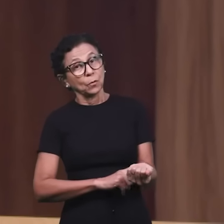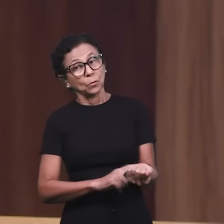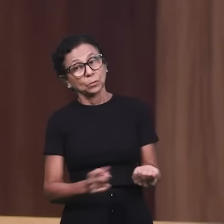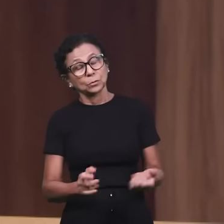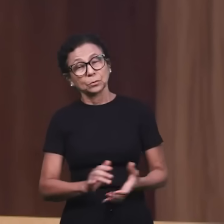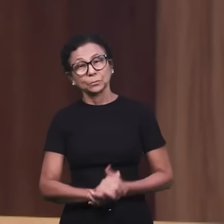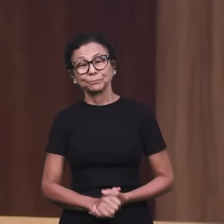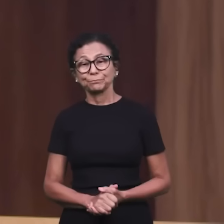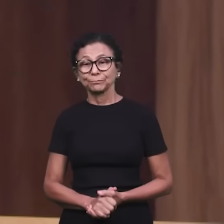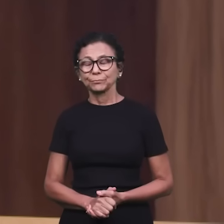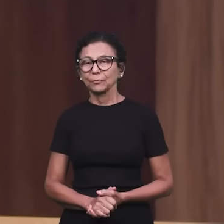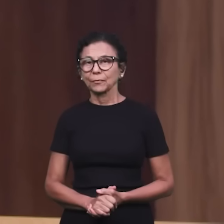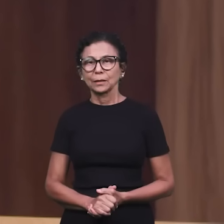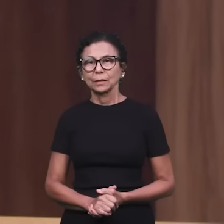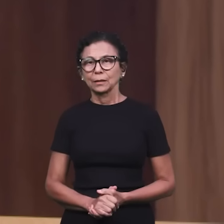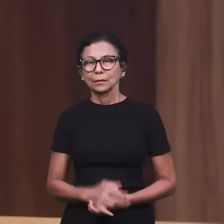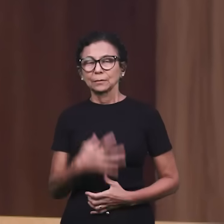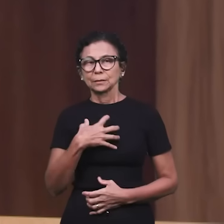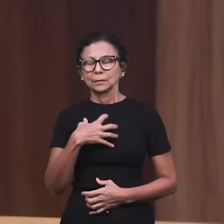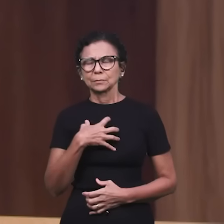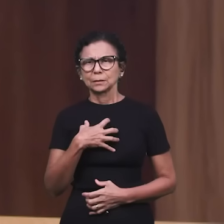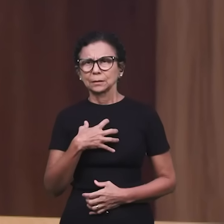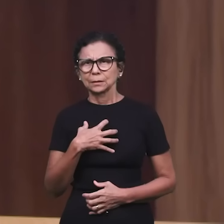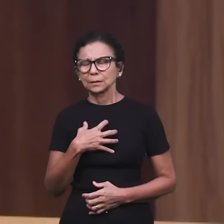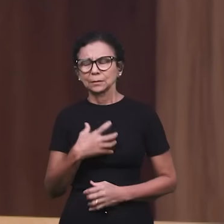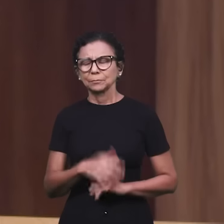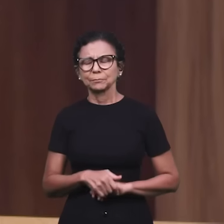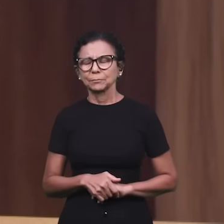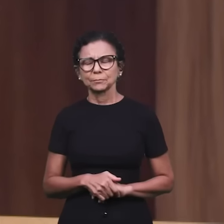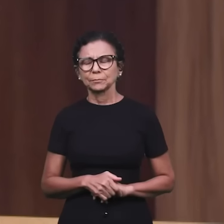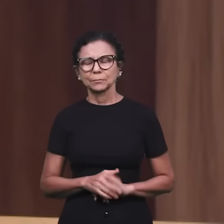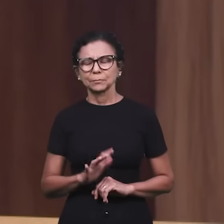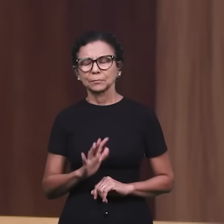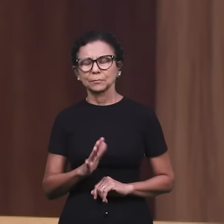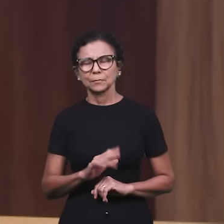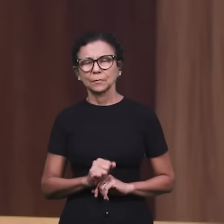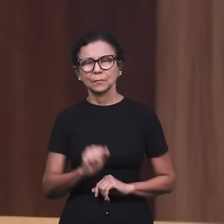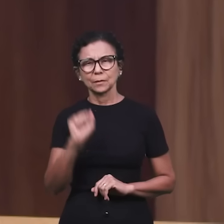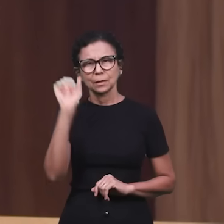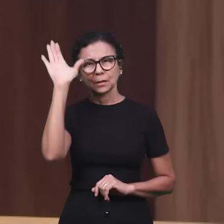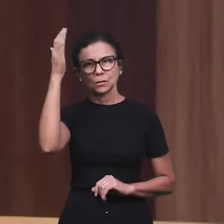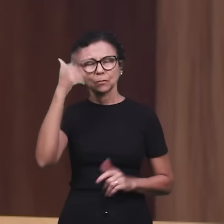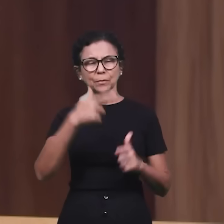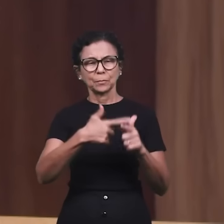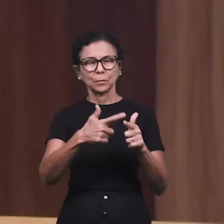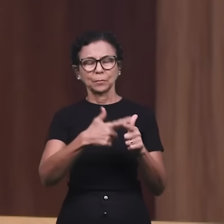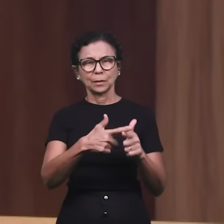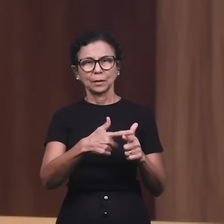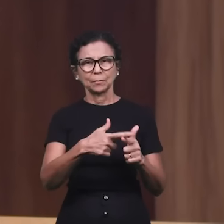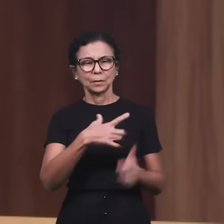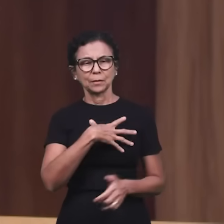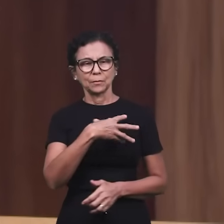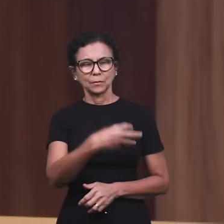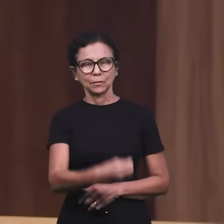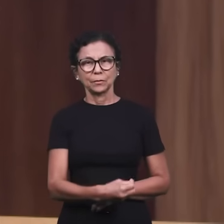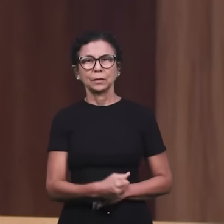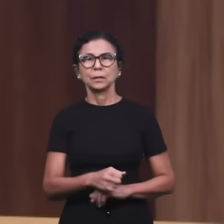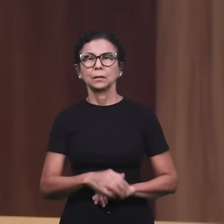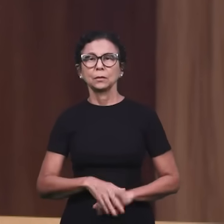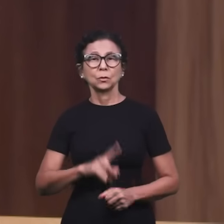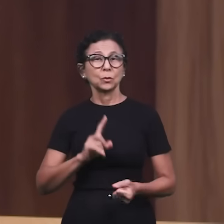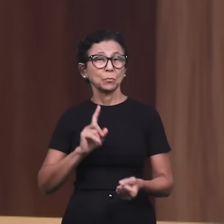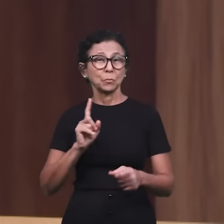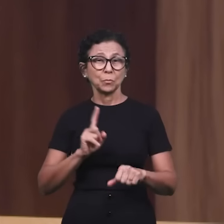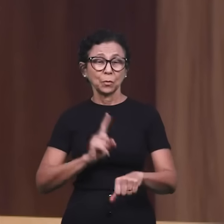explosivos, não tente resolver problemas ou corrigir os seus filhos